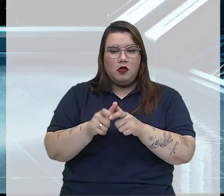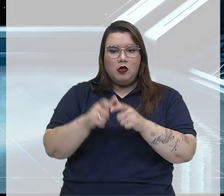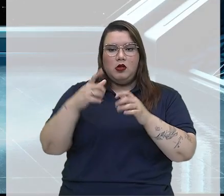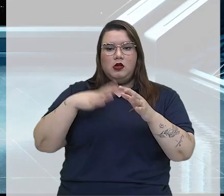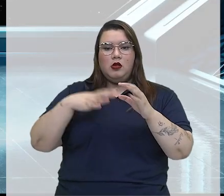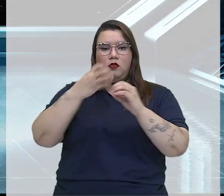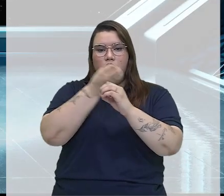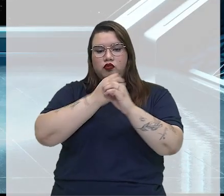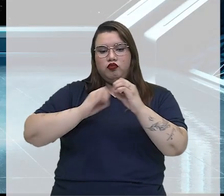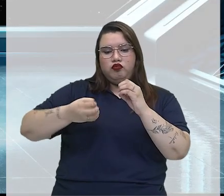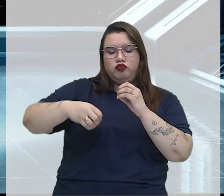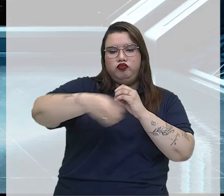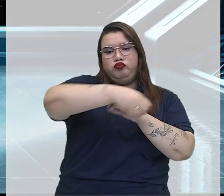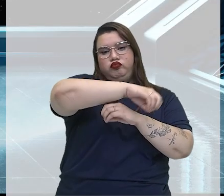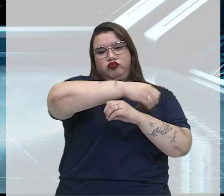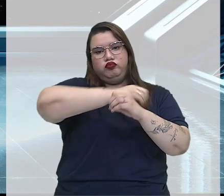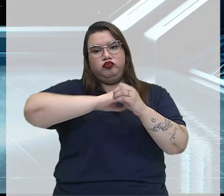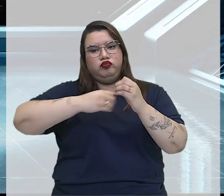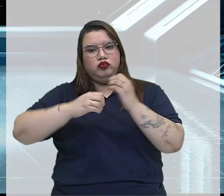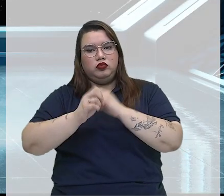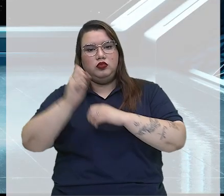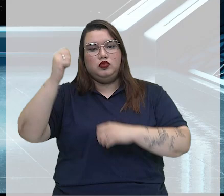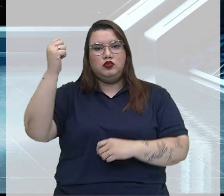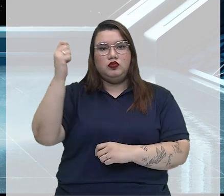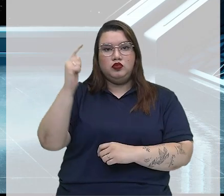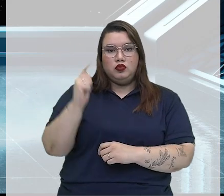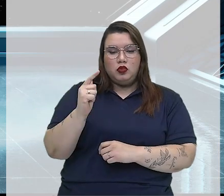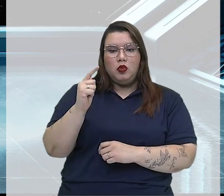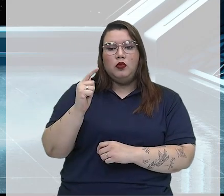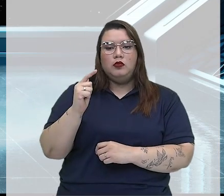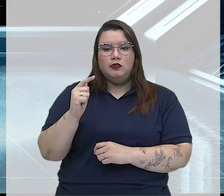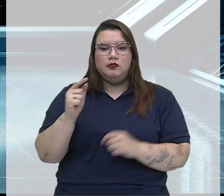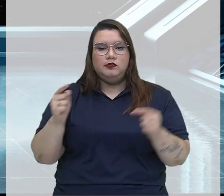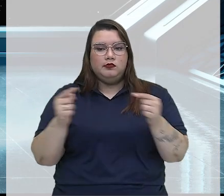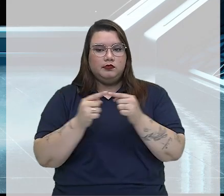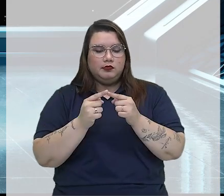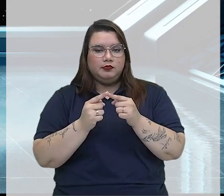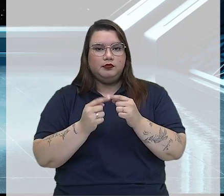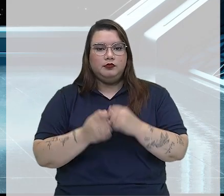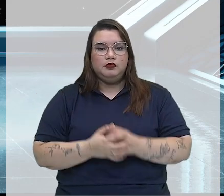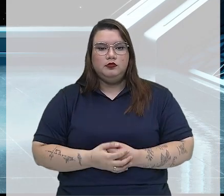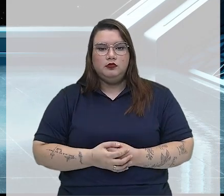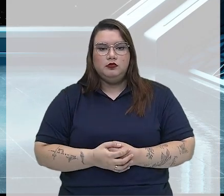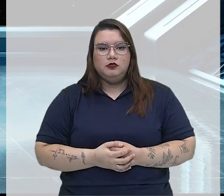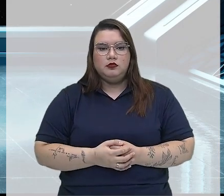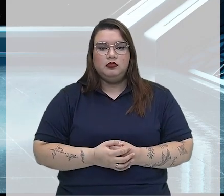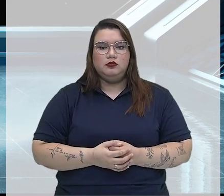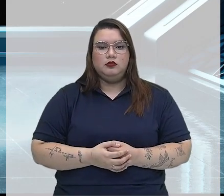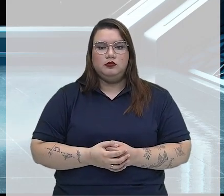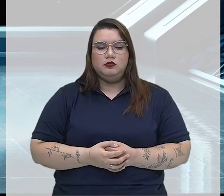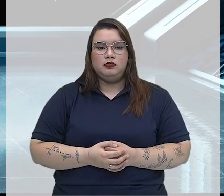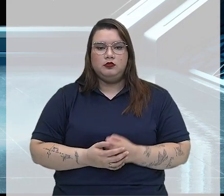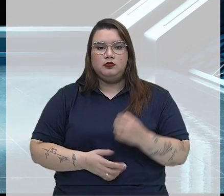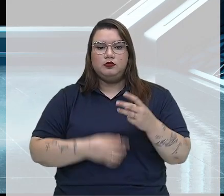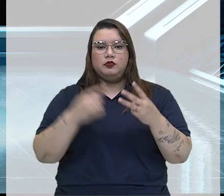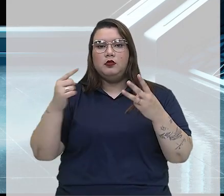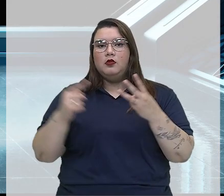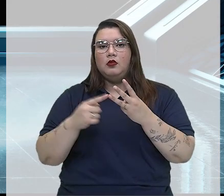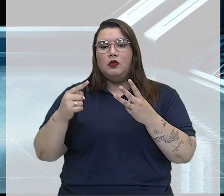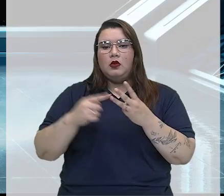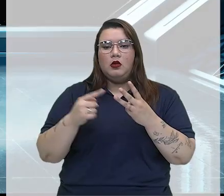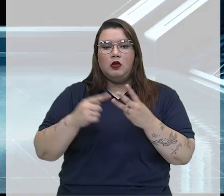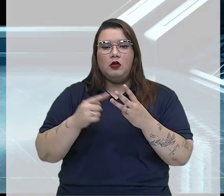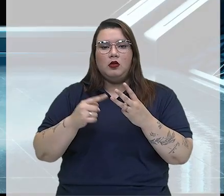que faz órbitas elípticas, numa forma mais oval ao redor do Sol. Temos também mais